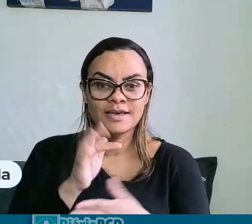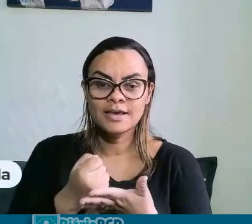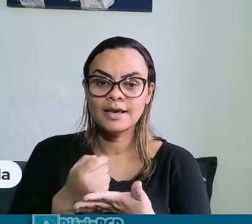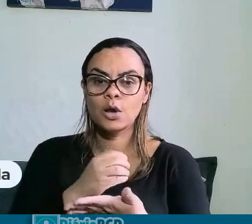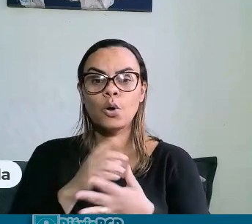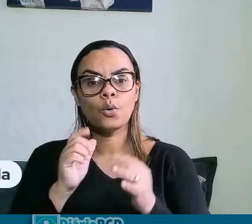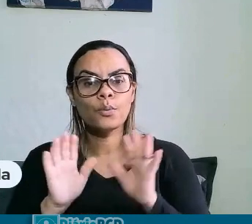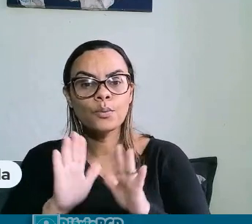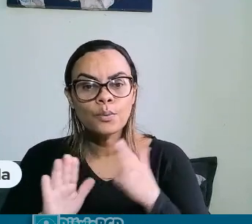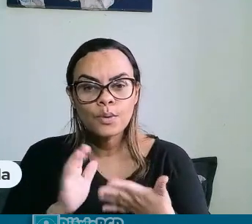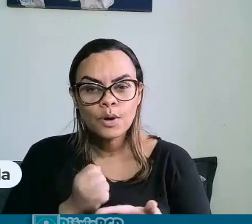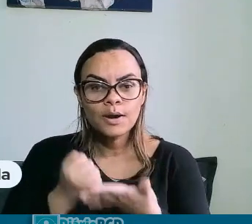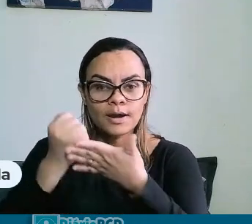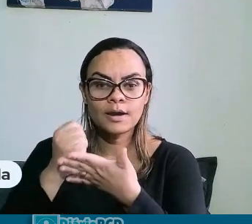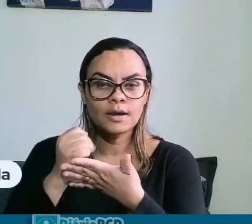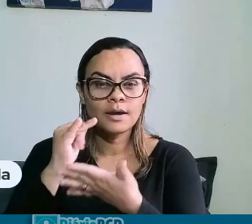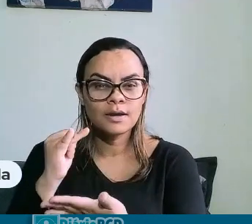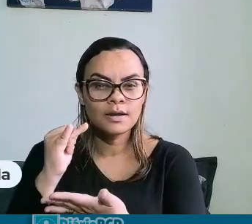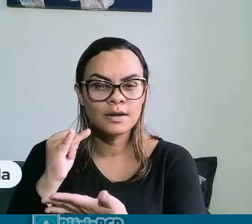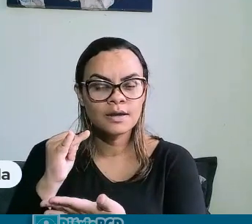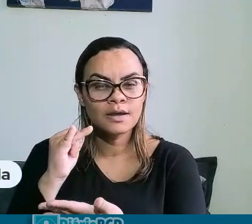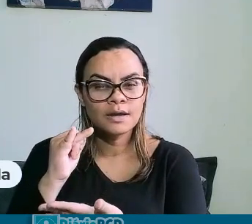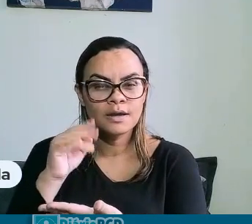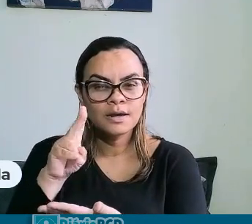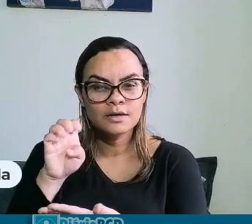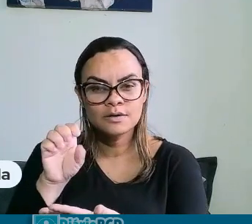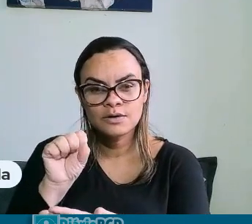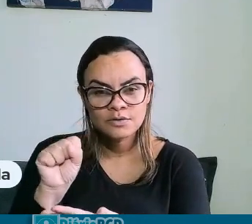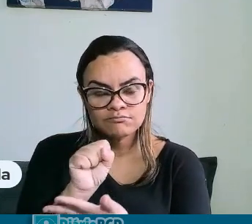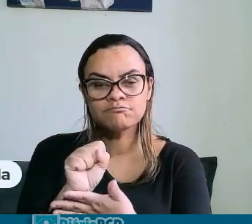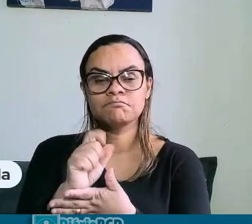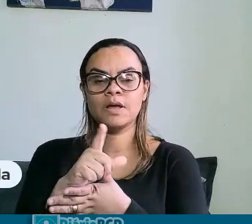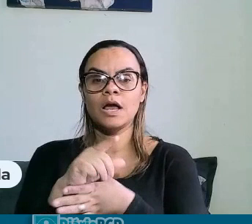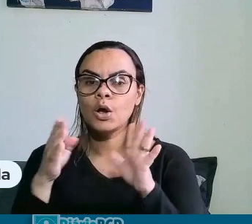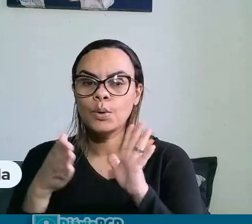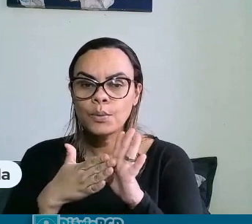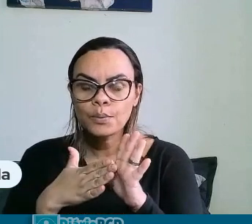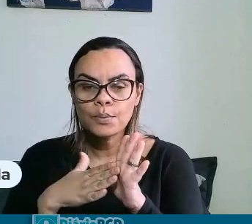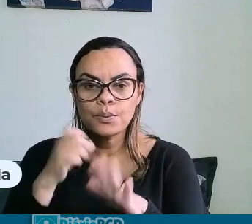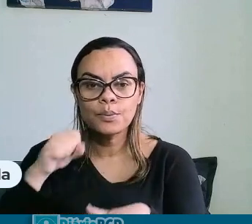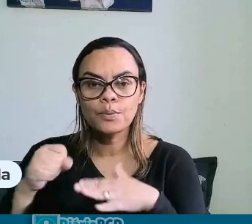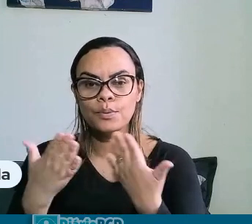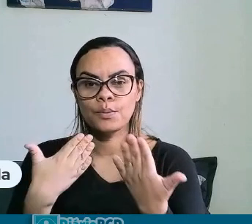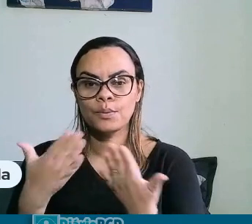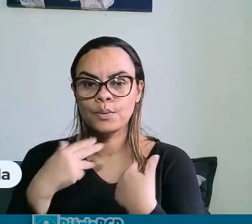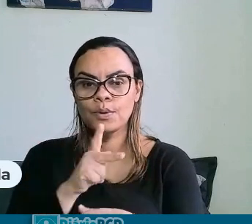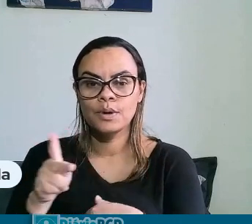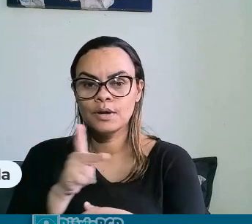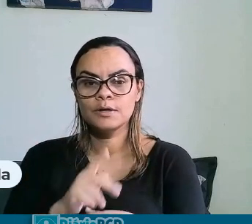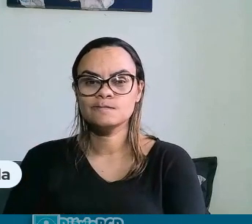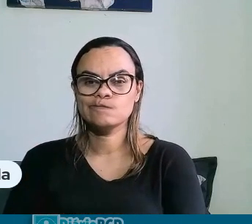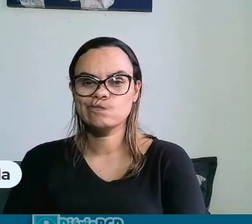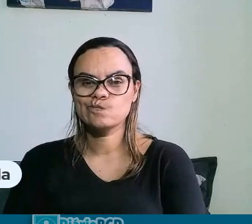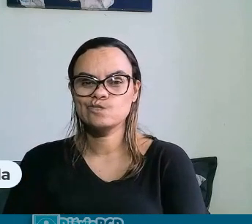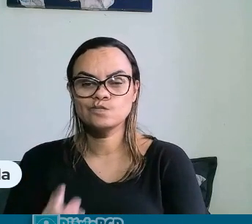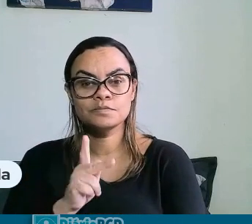ao professor Ives tudo aquilo que nós apontamos para o senador. E, diante disso, nós temos esse bate-papo com o professor.